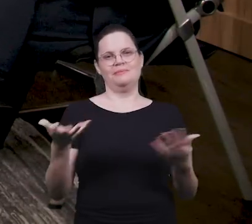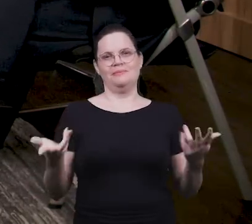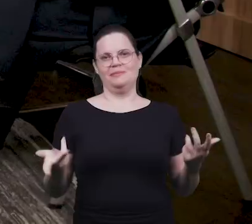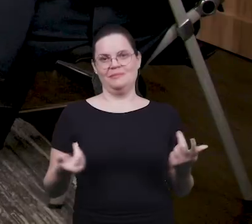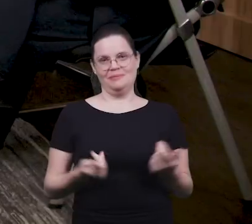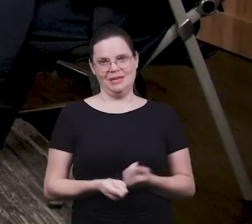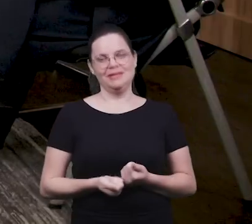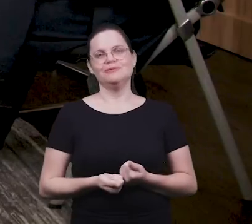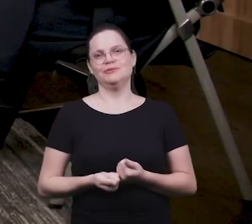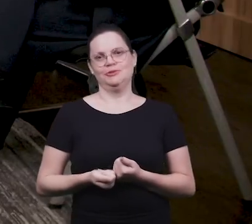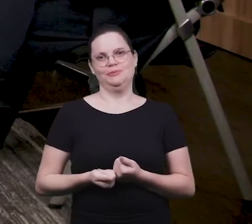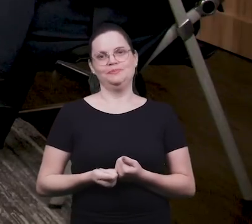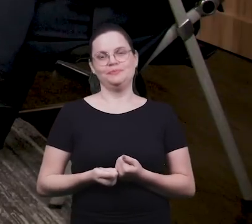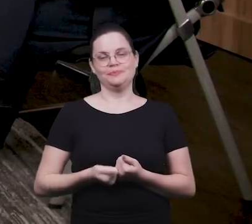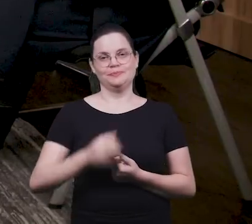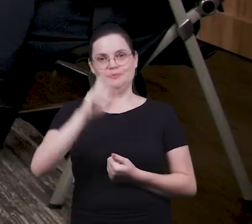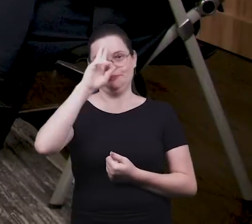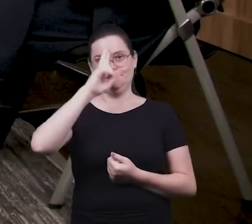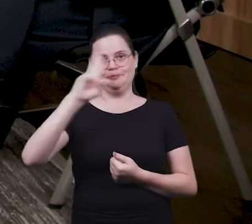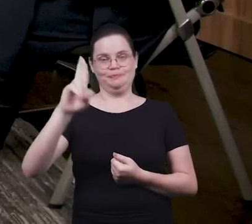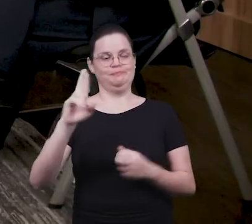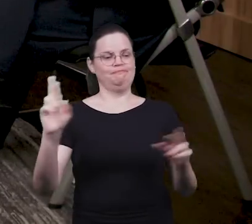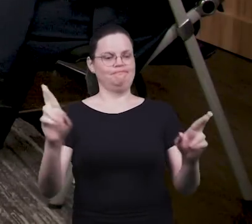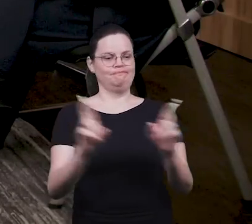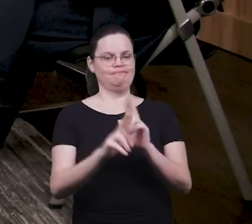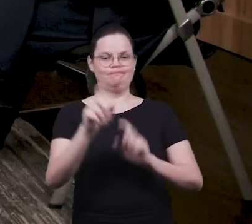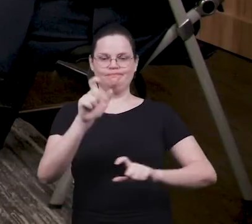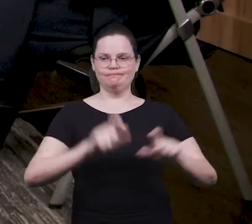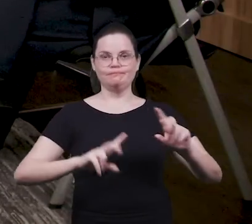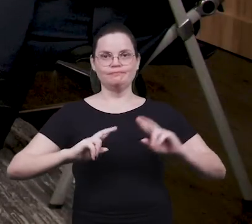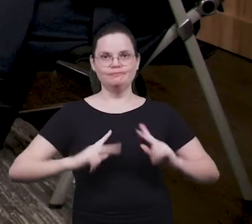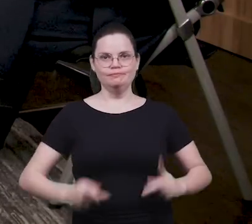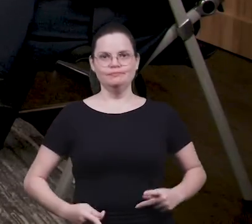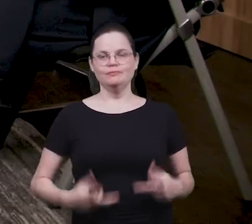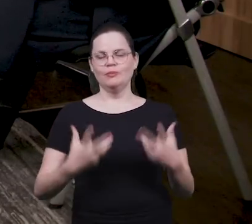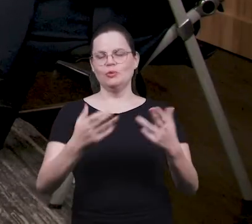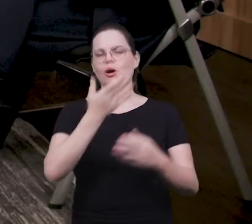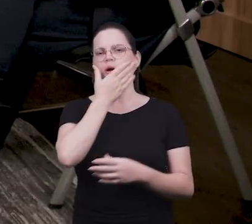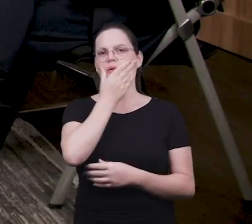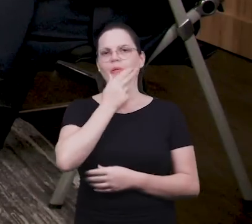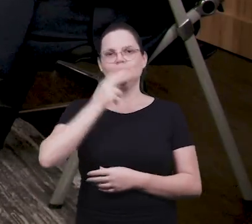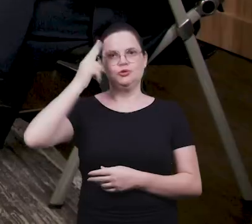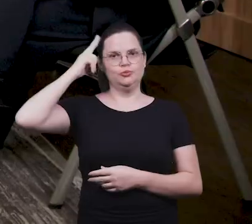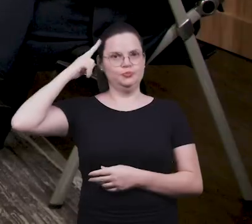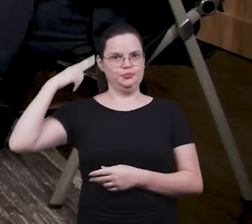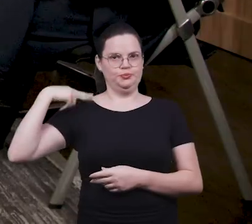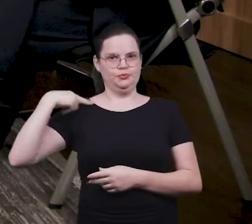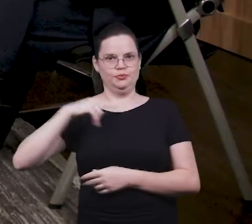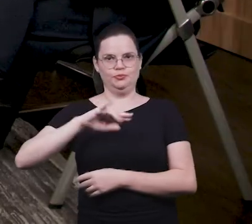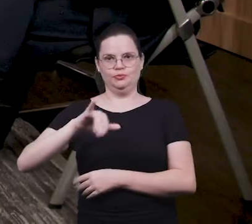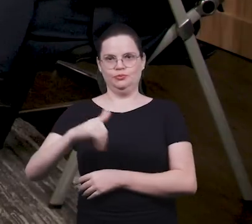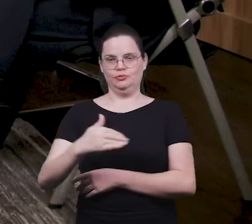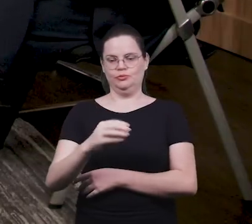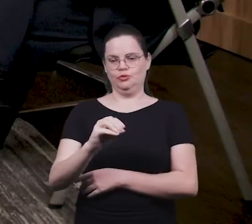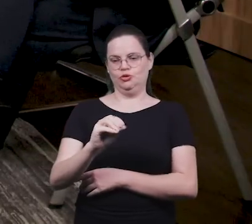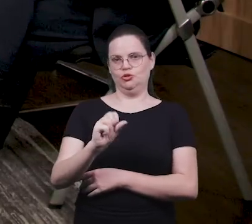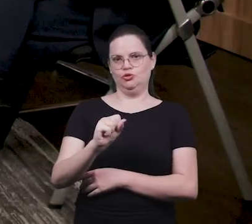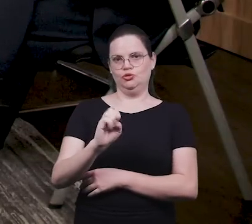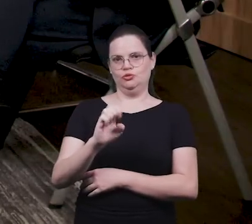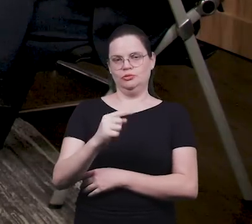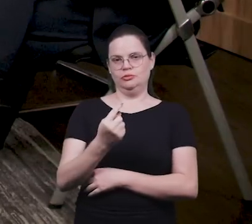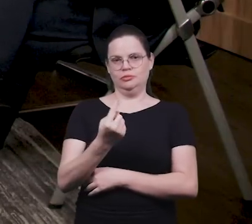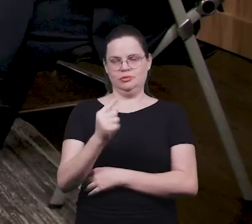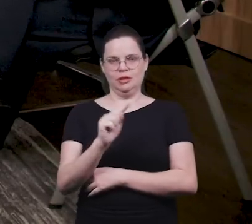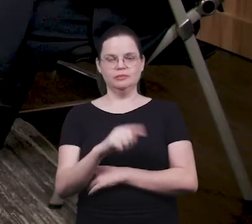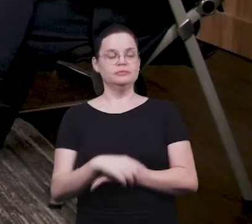por exemplo, de José, né? Diz assim, eu quero um homem, de